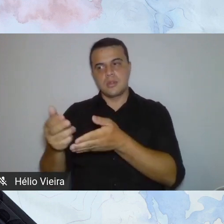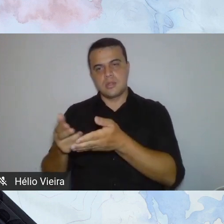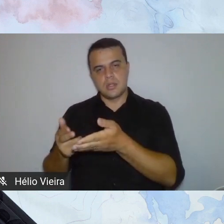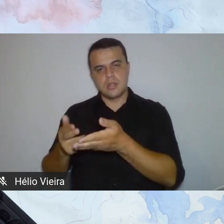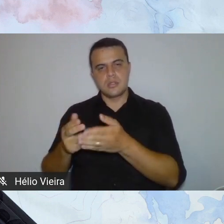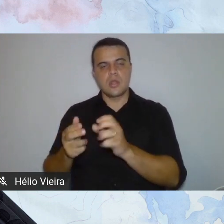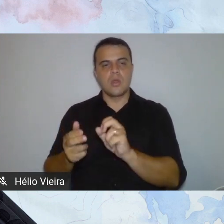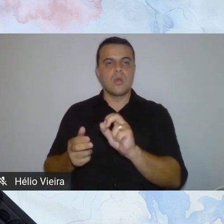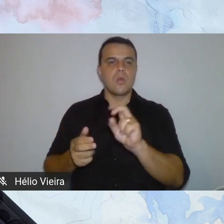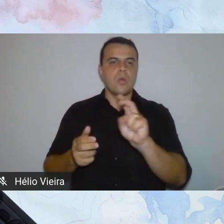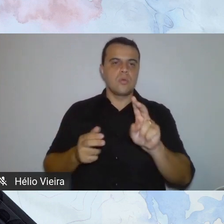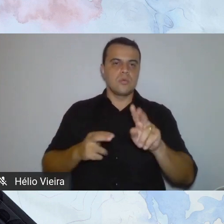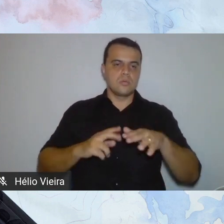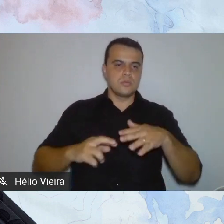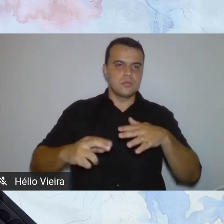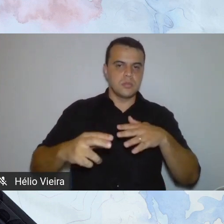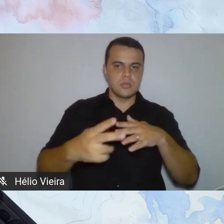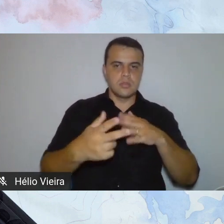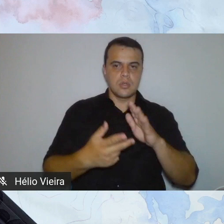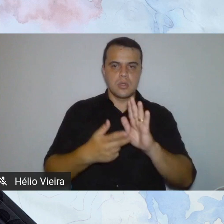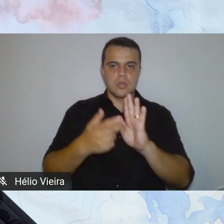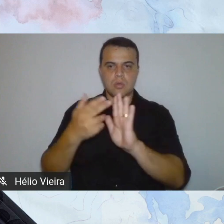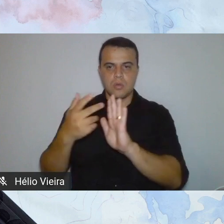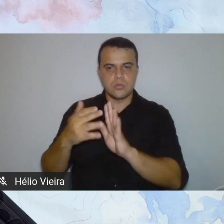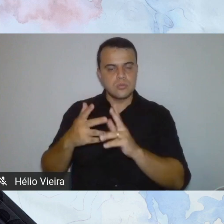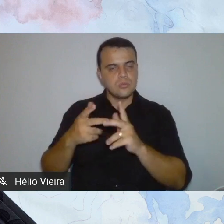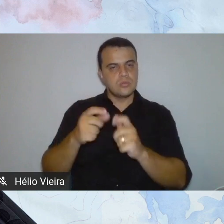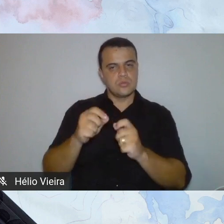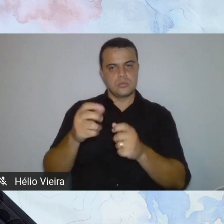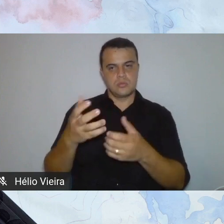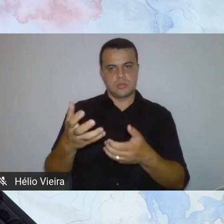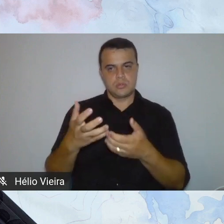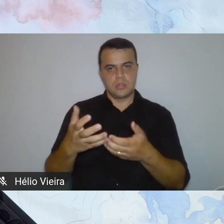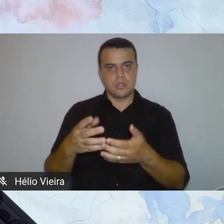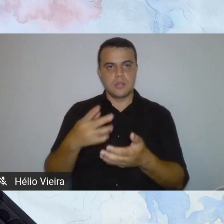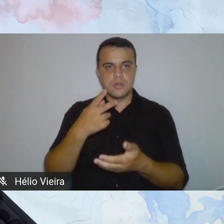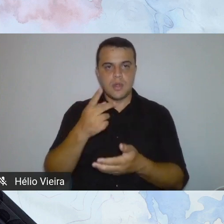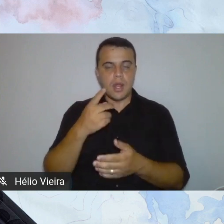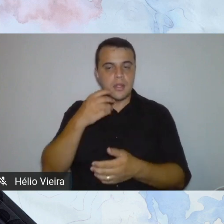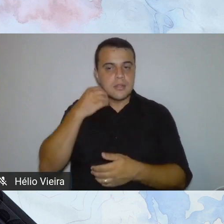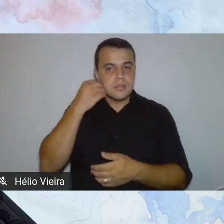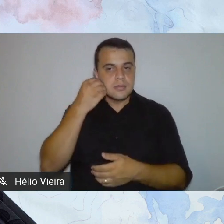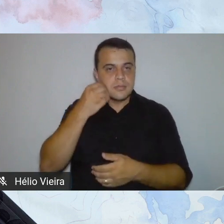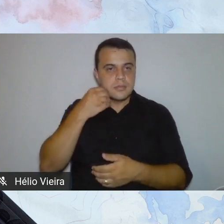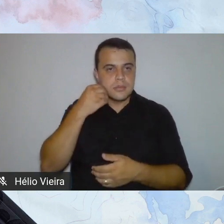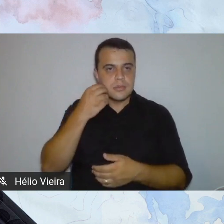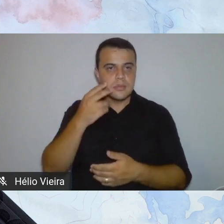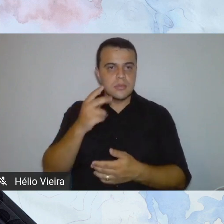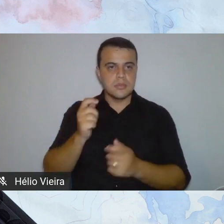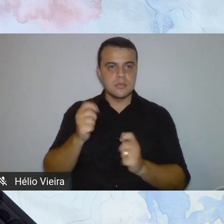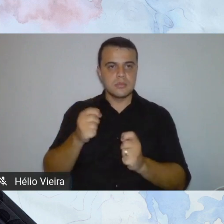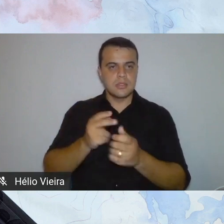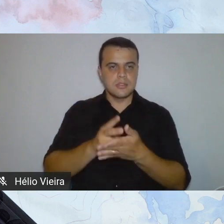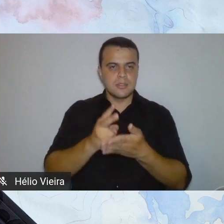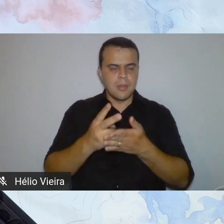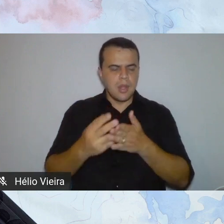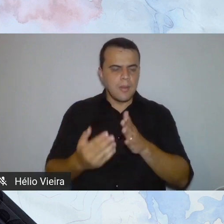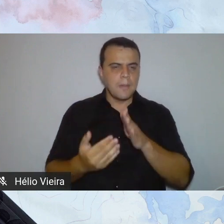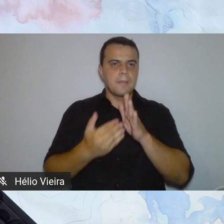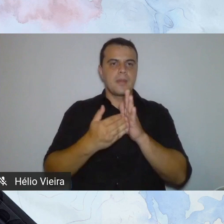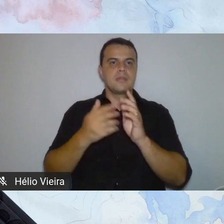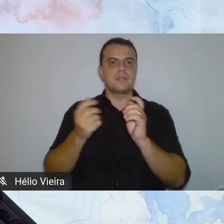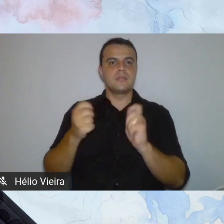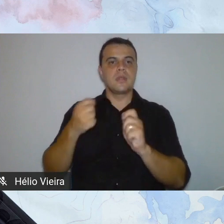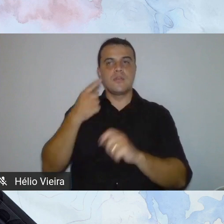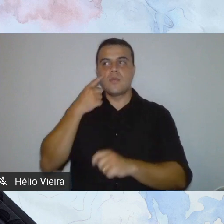com outras, recorte, colagem, o que vocês quiserem. A ideia é que a gente possa experimentar ao máximo e usar a criatividade